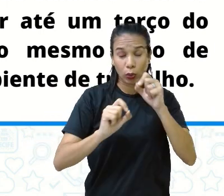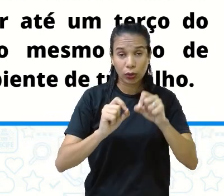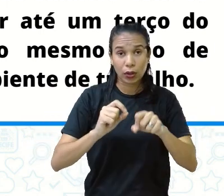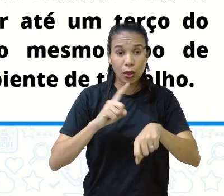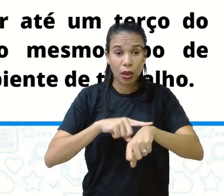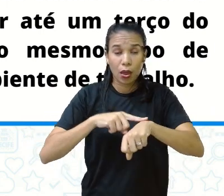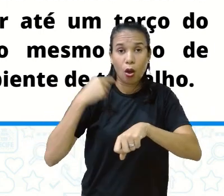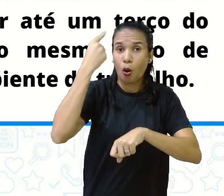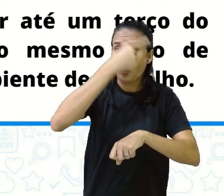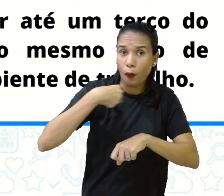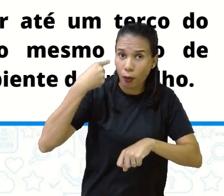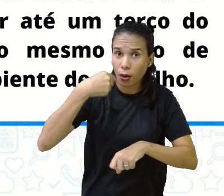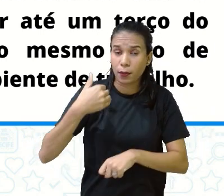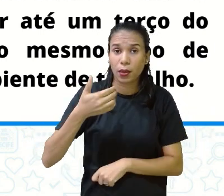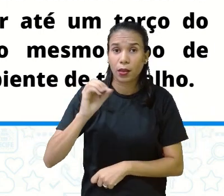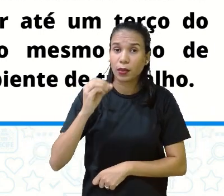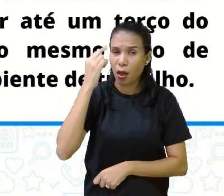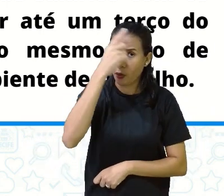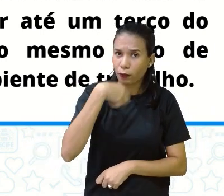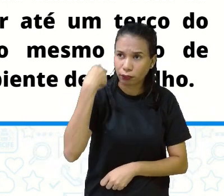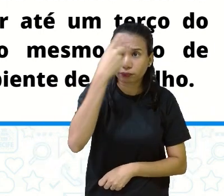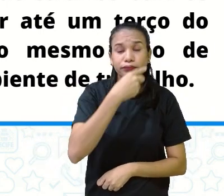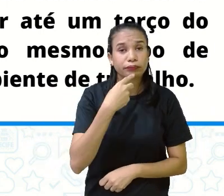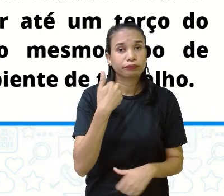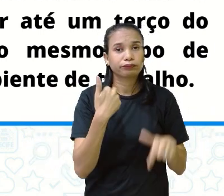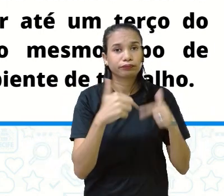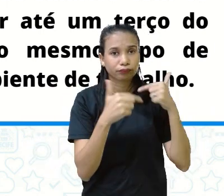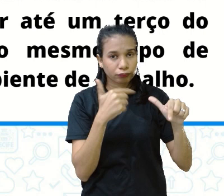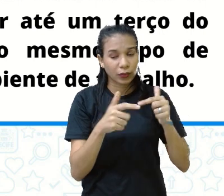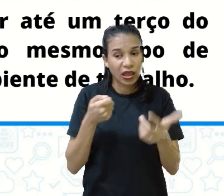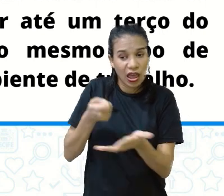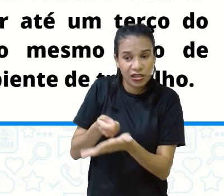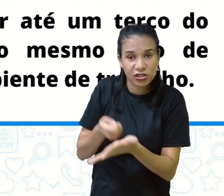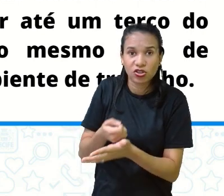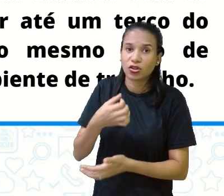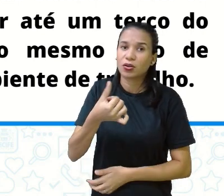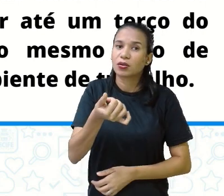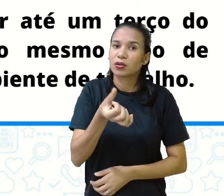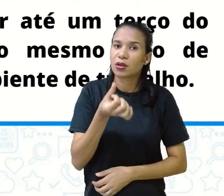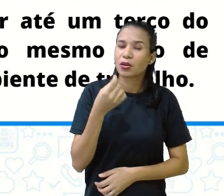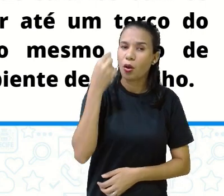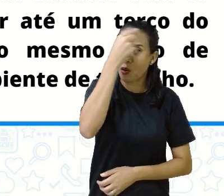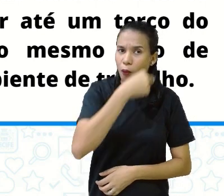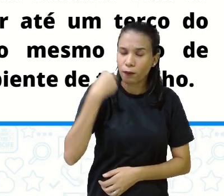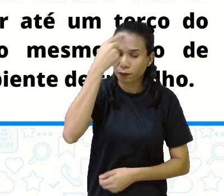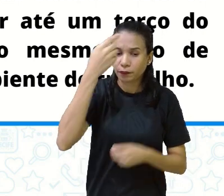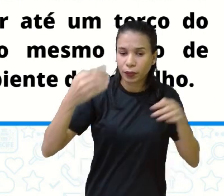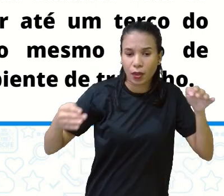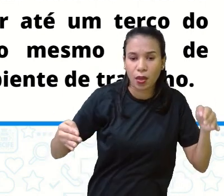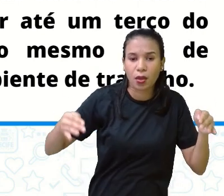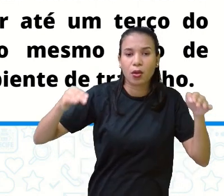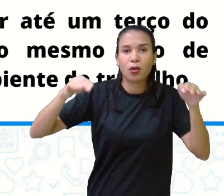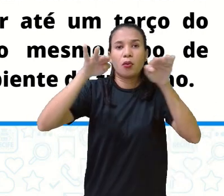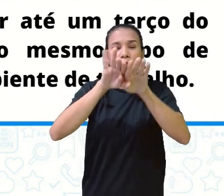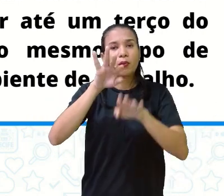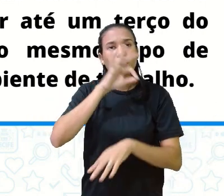carga horária para 10 horas, que na verdade eles exigiam 16, equiparação de salário. O que é equiparação de